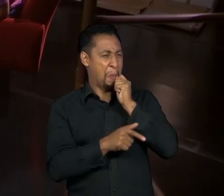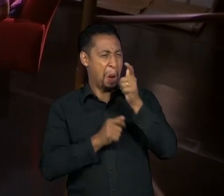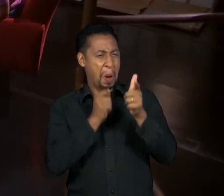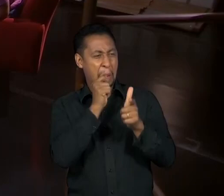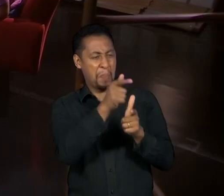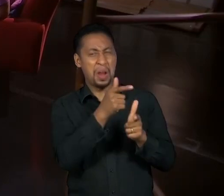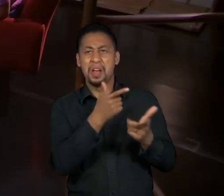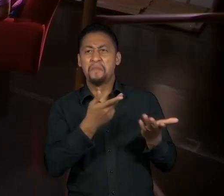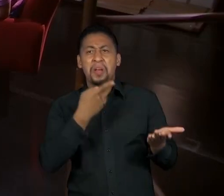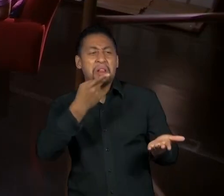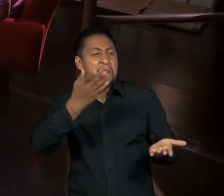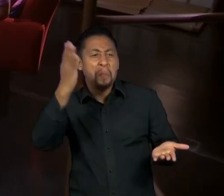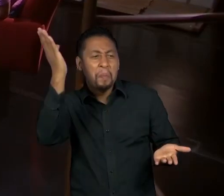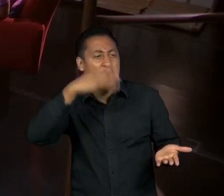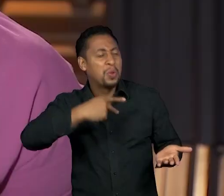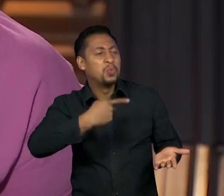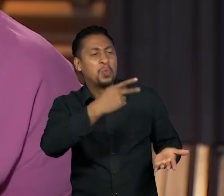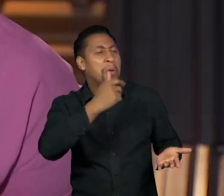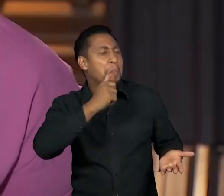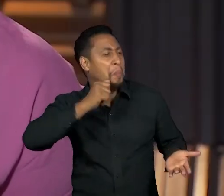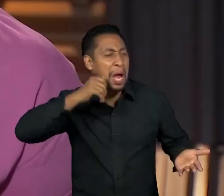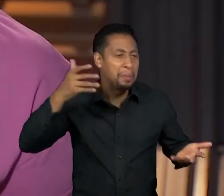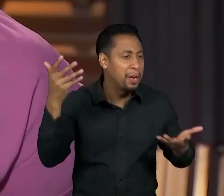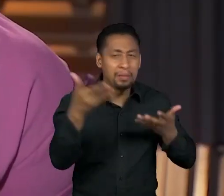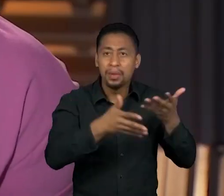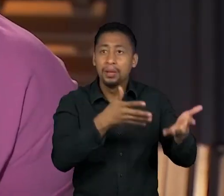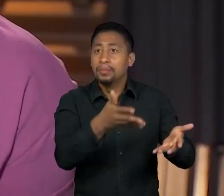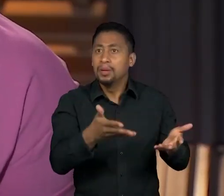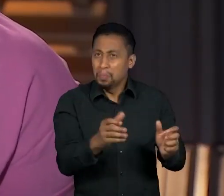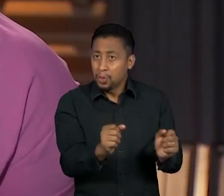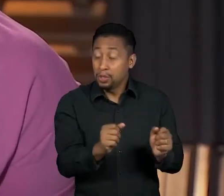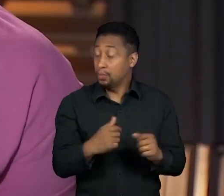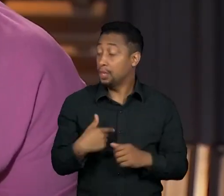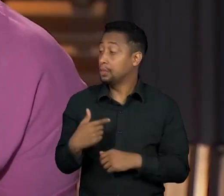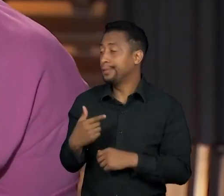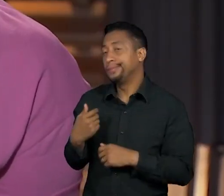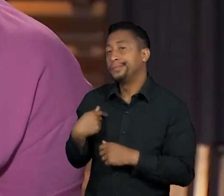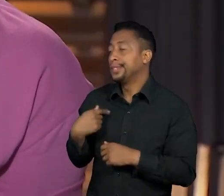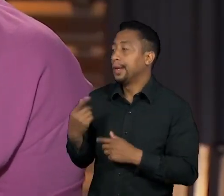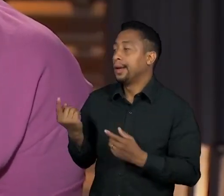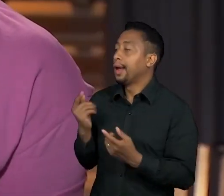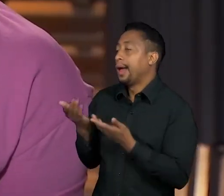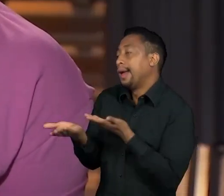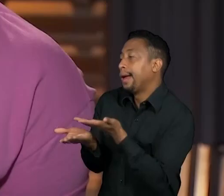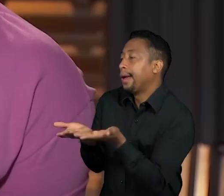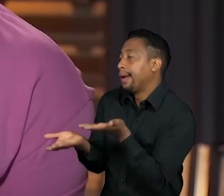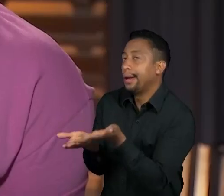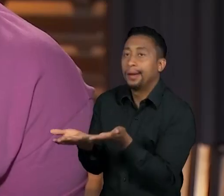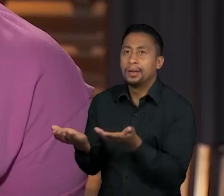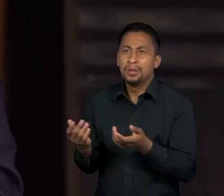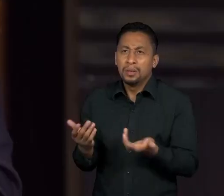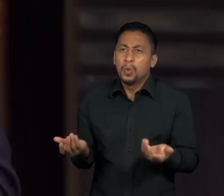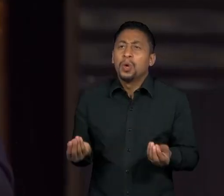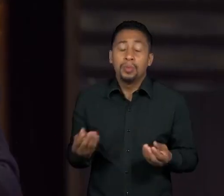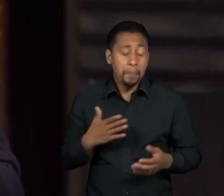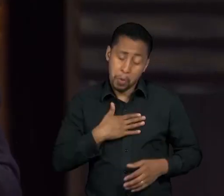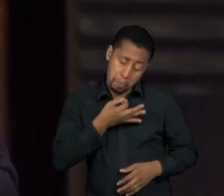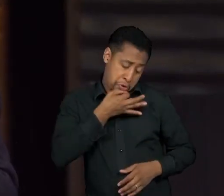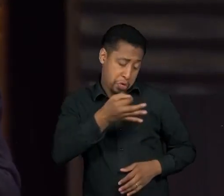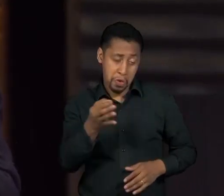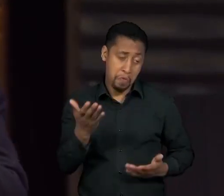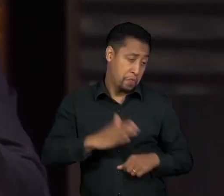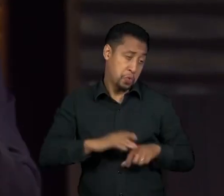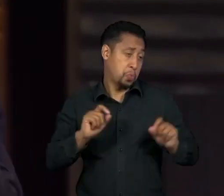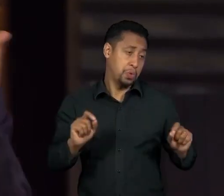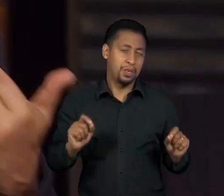sua mãe sua família todinha do seu lado e mais você tem que me tratar também porque é só minha opinião quer que eu posso fazer essa tá querendo